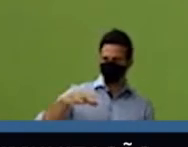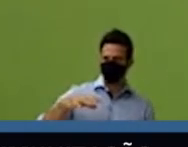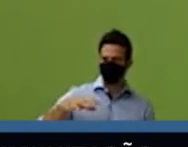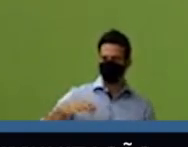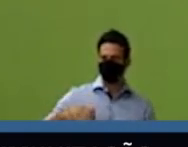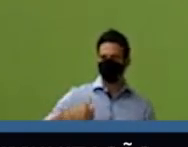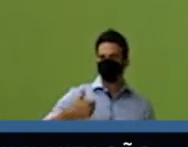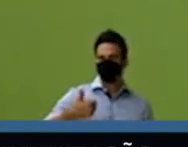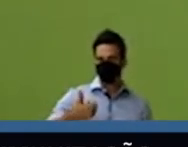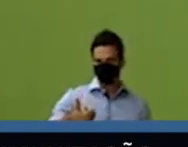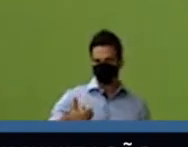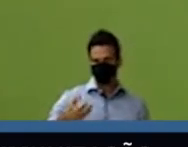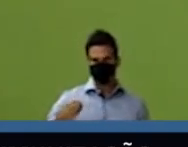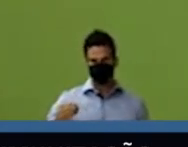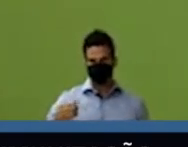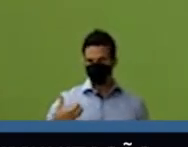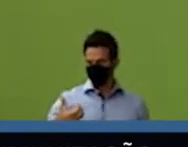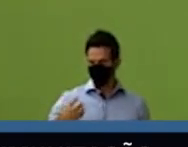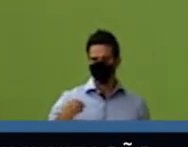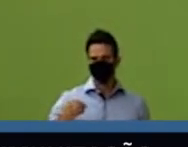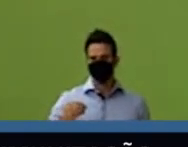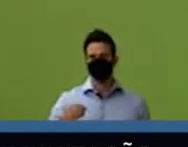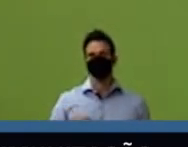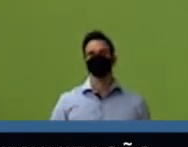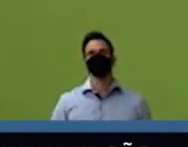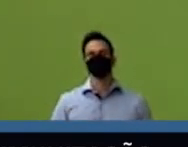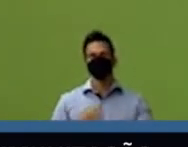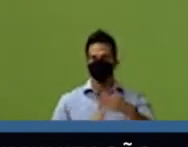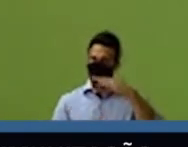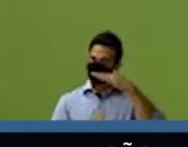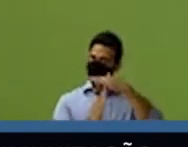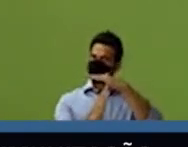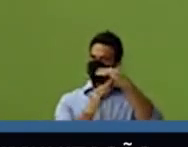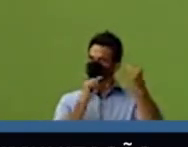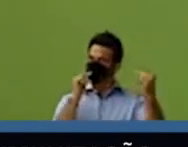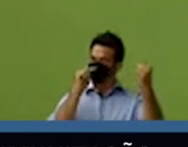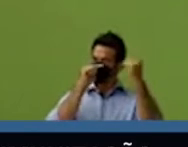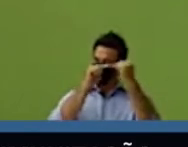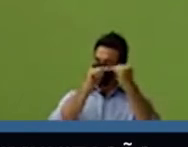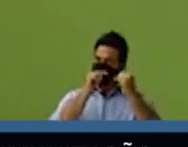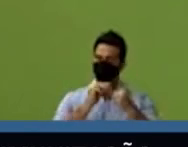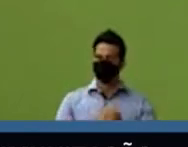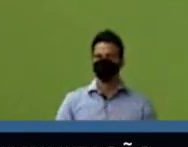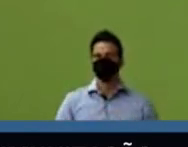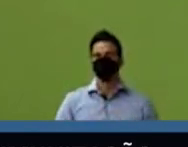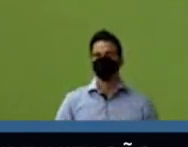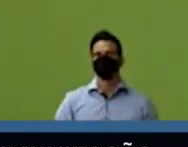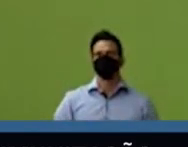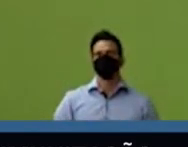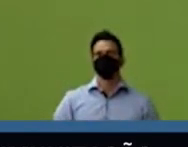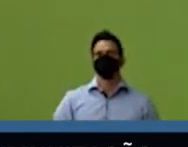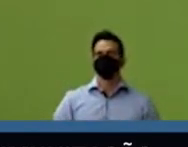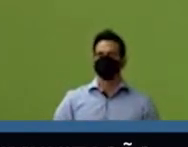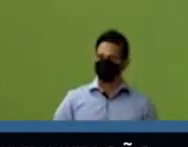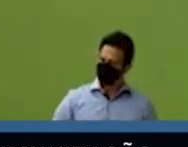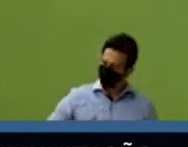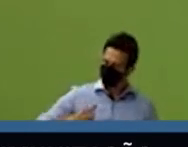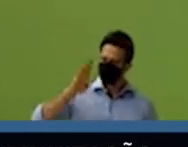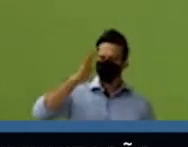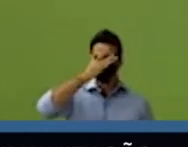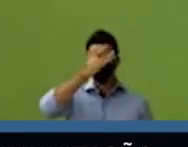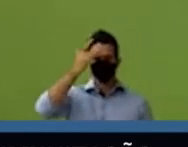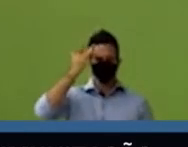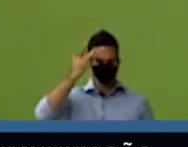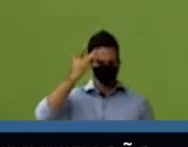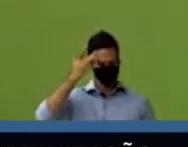de 60 anos e essa é a nossa meta quanto mais gente a gente se vacinar quanto mais